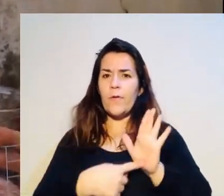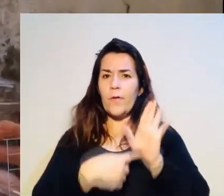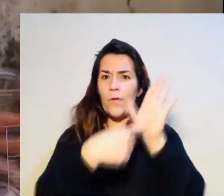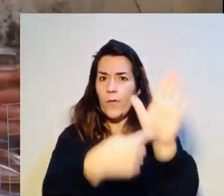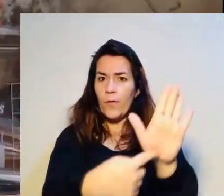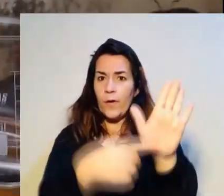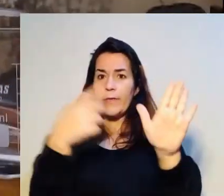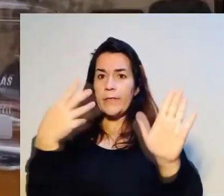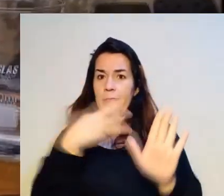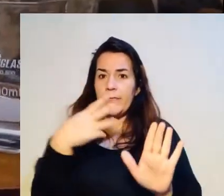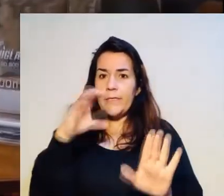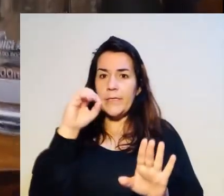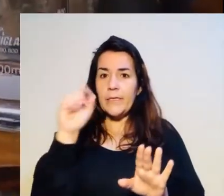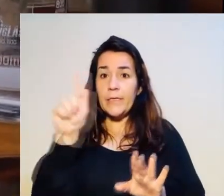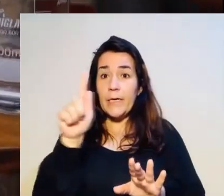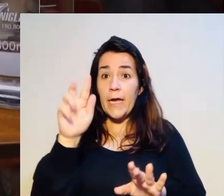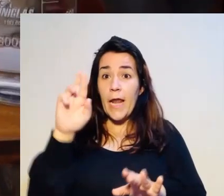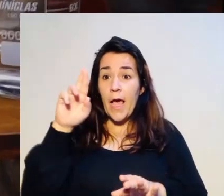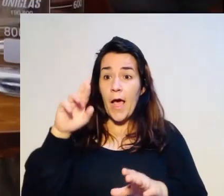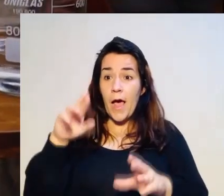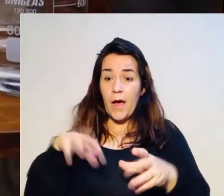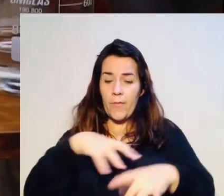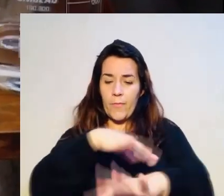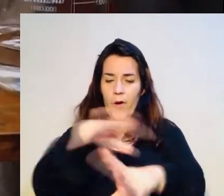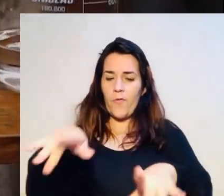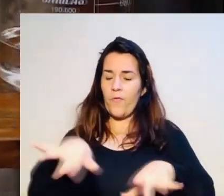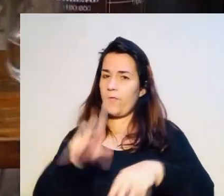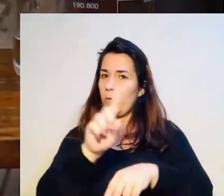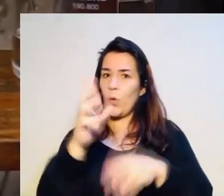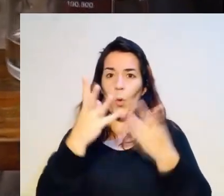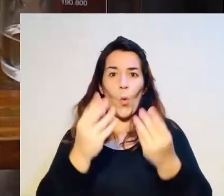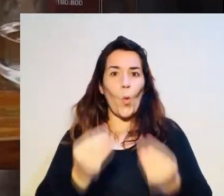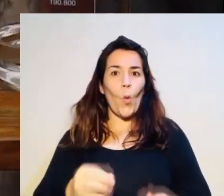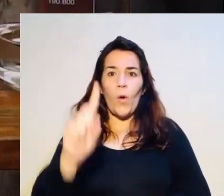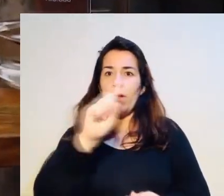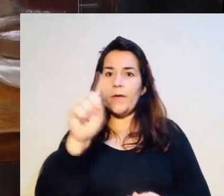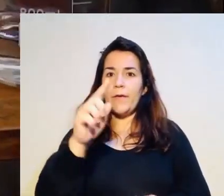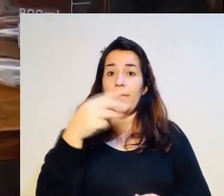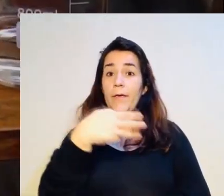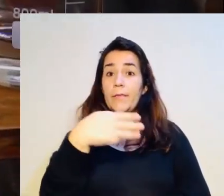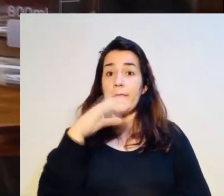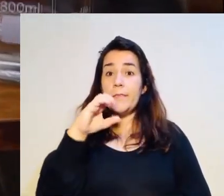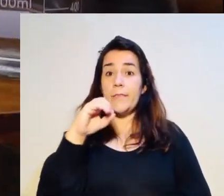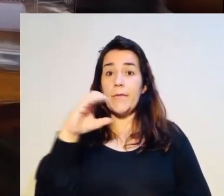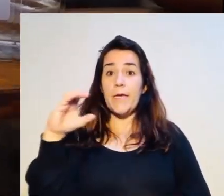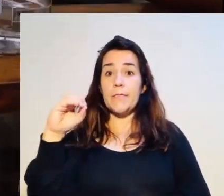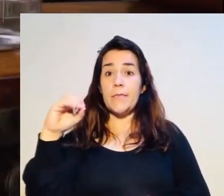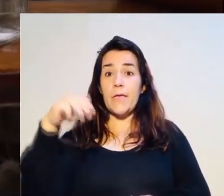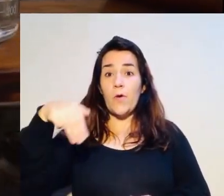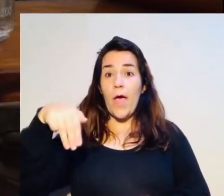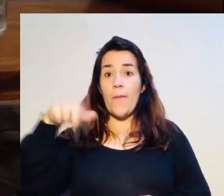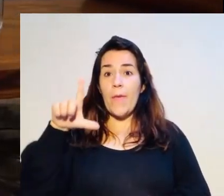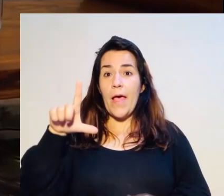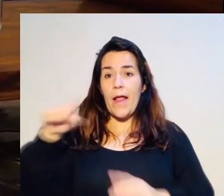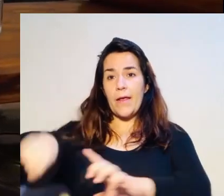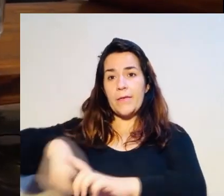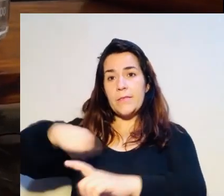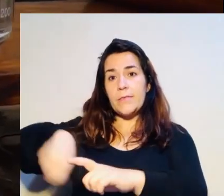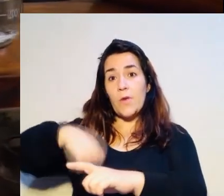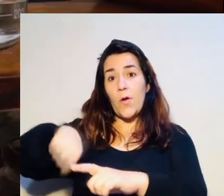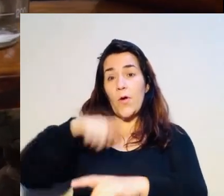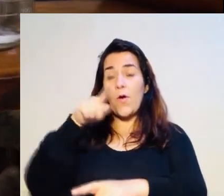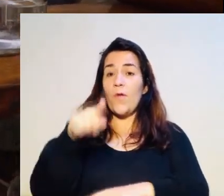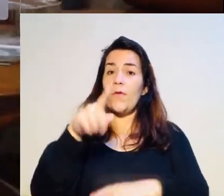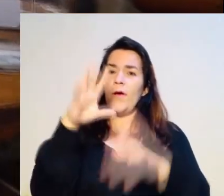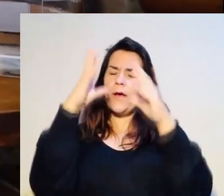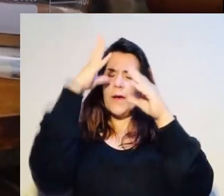aqui aproximadamente 30 gramas de erva fresca para 300 ml de solução. Então, quando